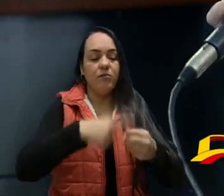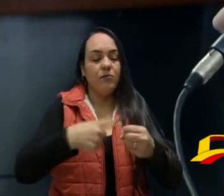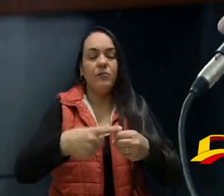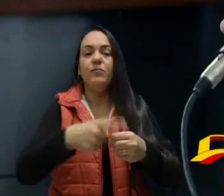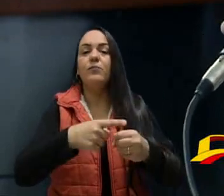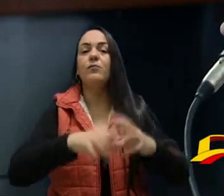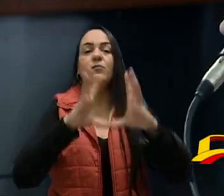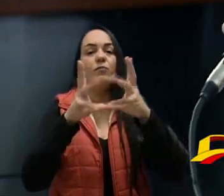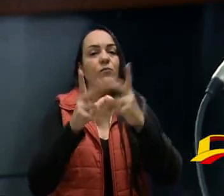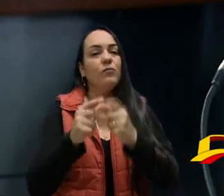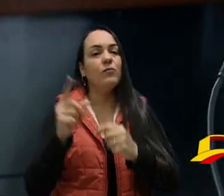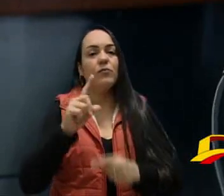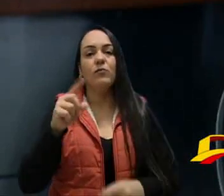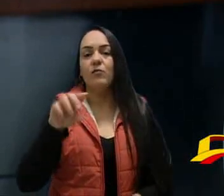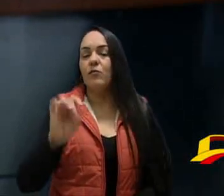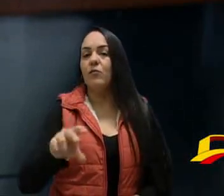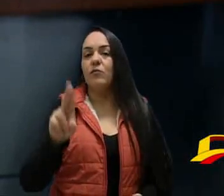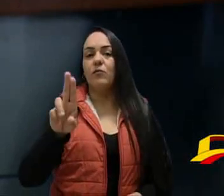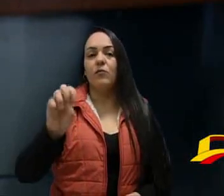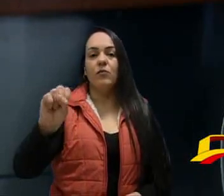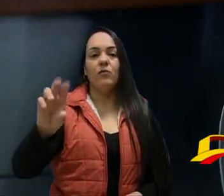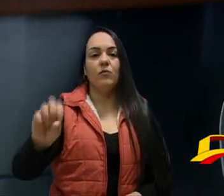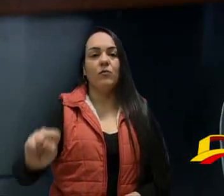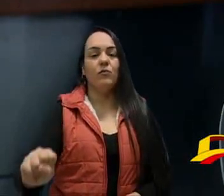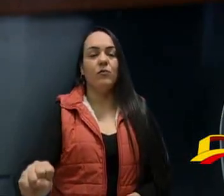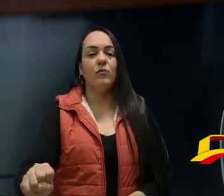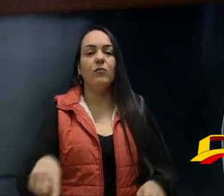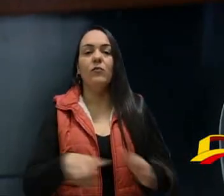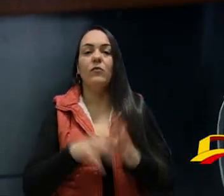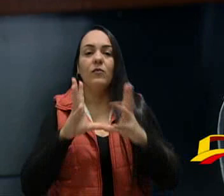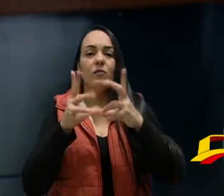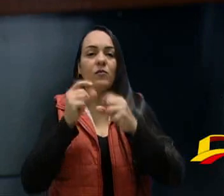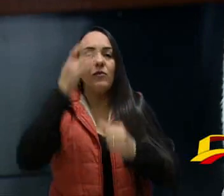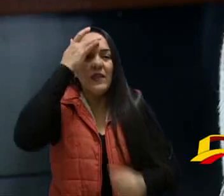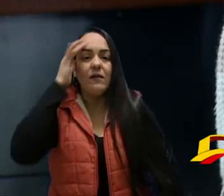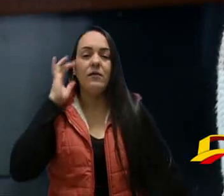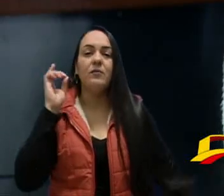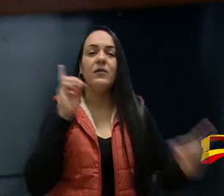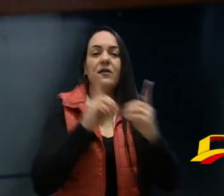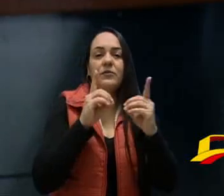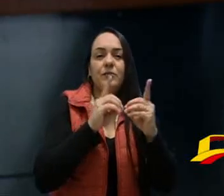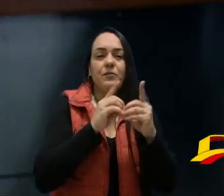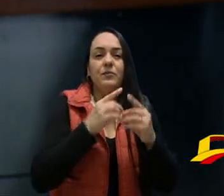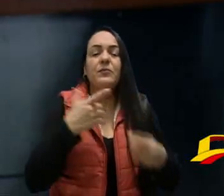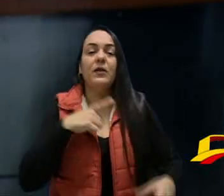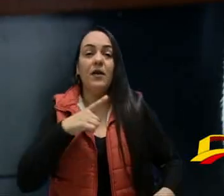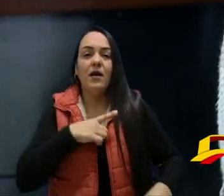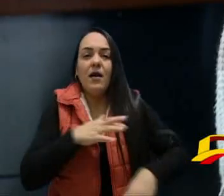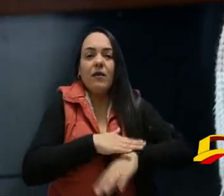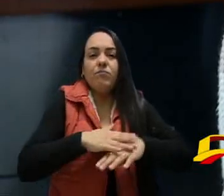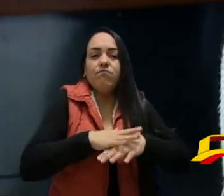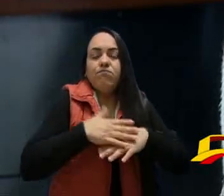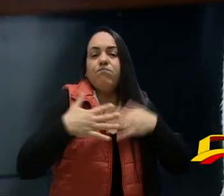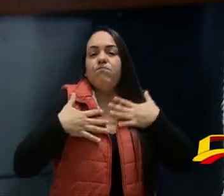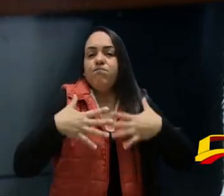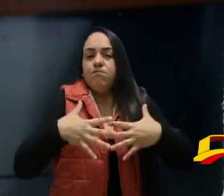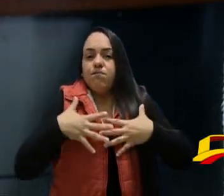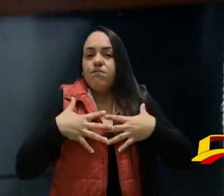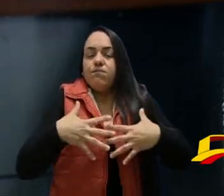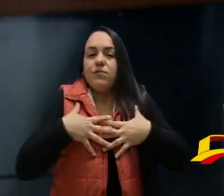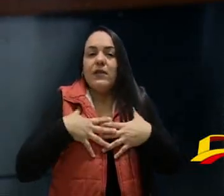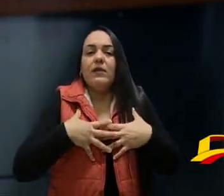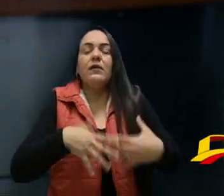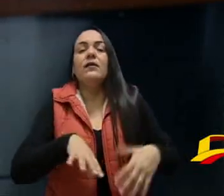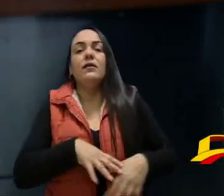todo não só para o sus e então é todo paciente que apresente é sintoma